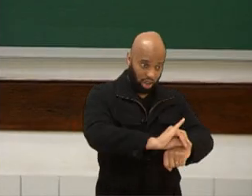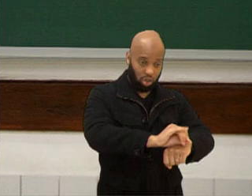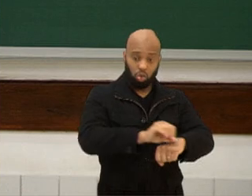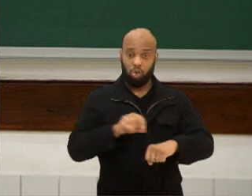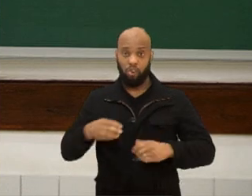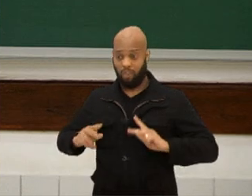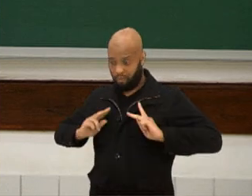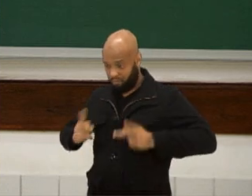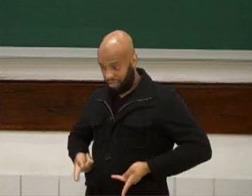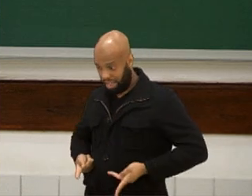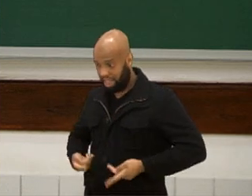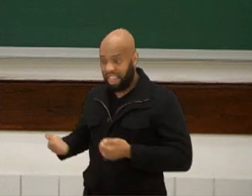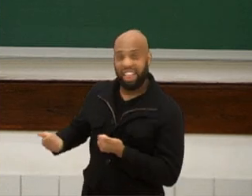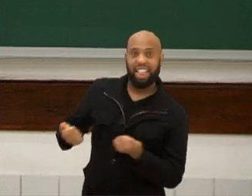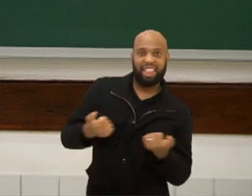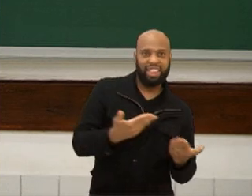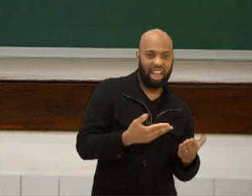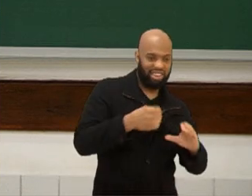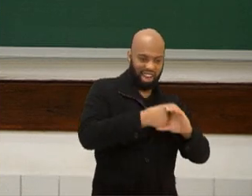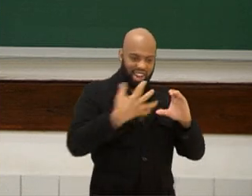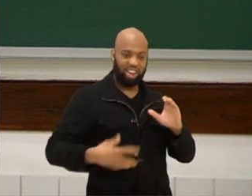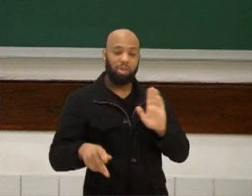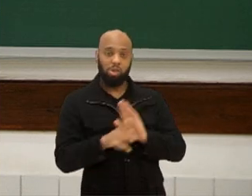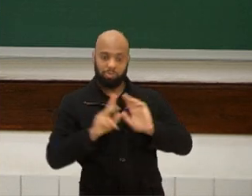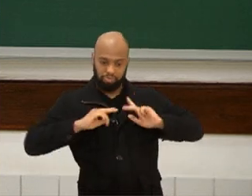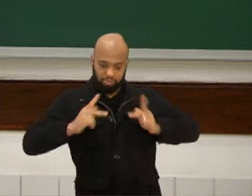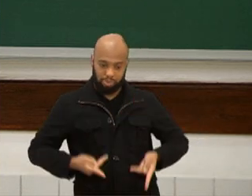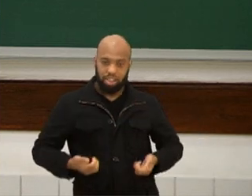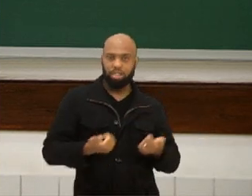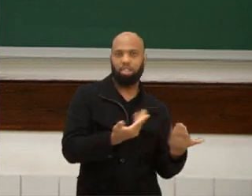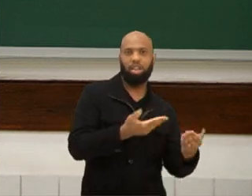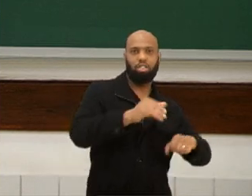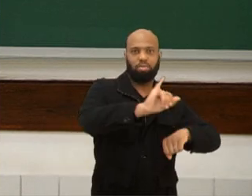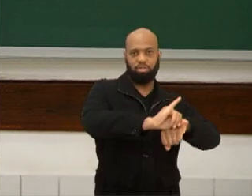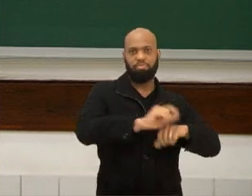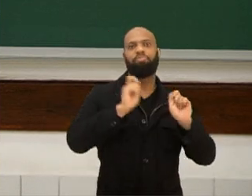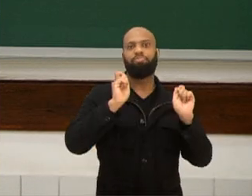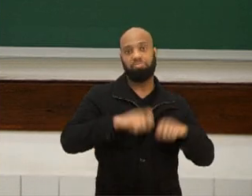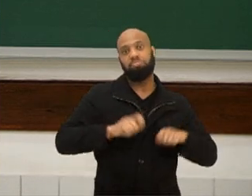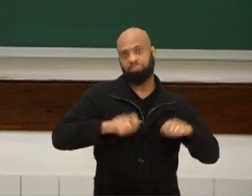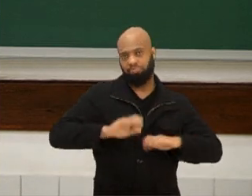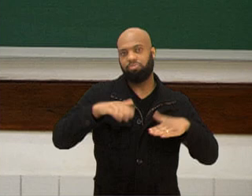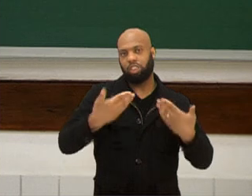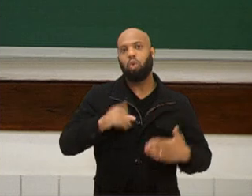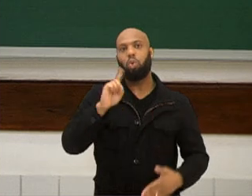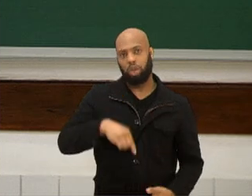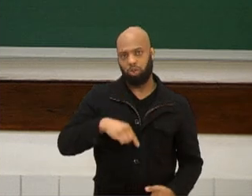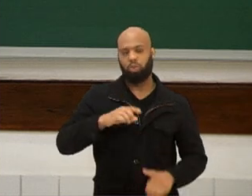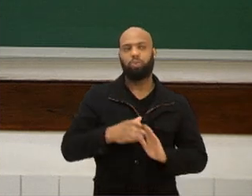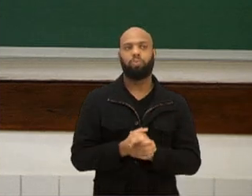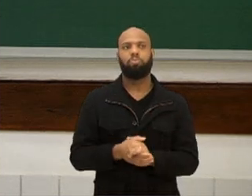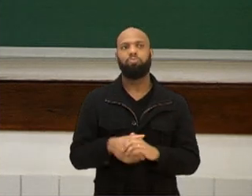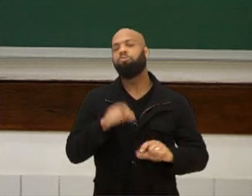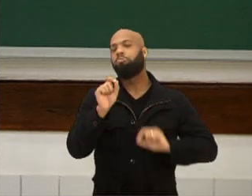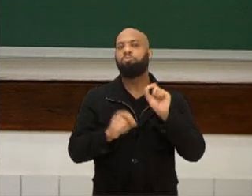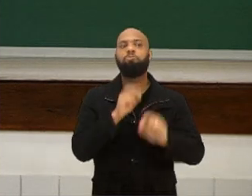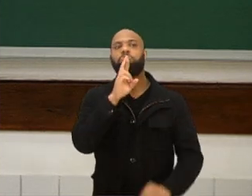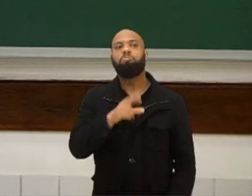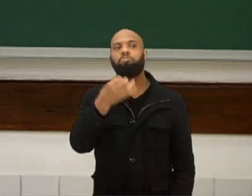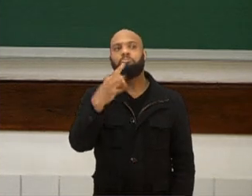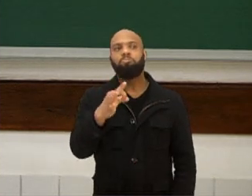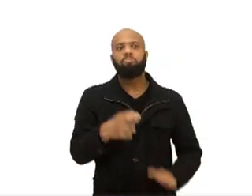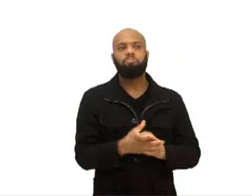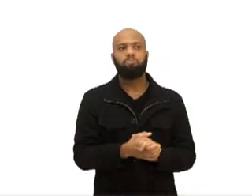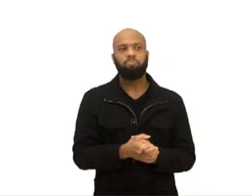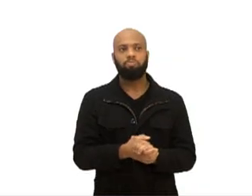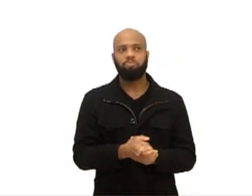vida a seres inanimados. Então você faz com que esses seres inanimados tenham atitudes ali humanas. Então, qual é?